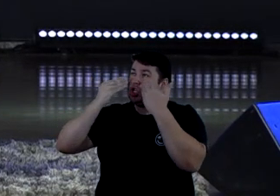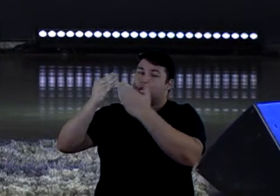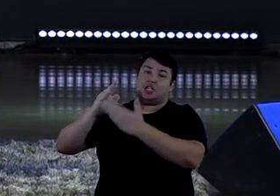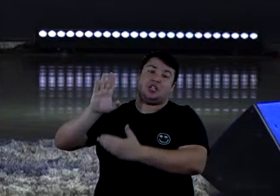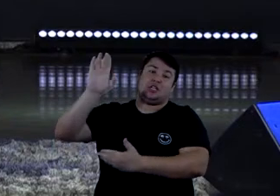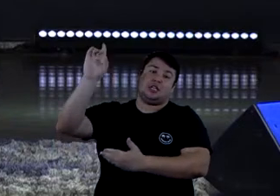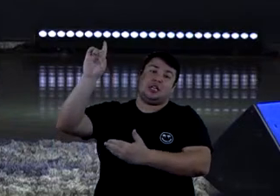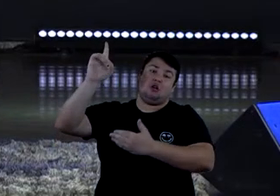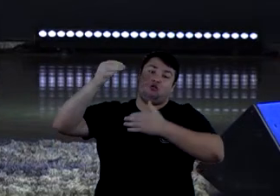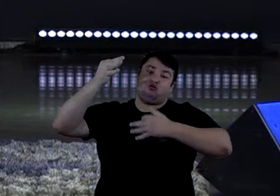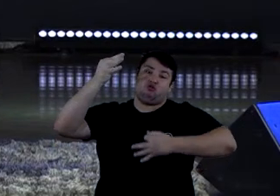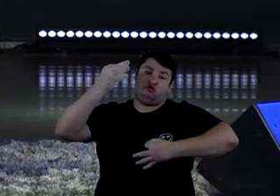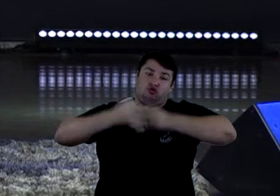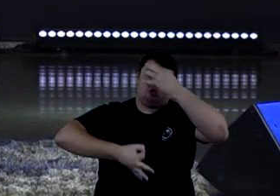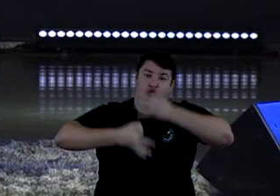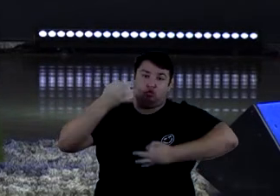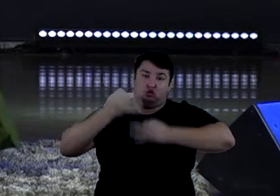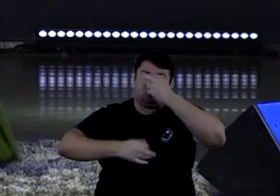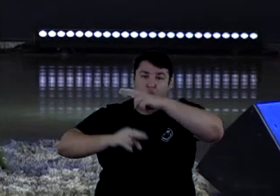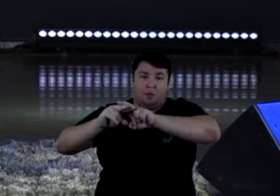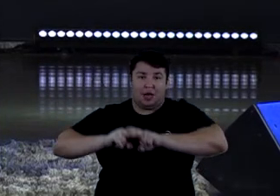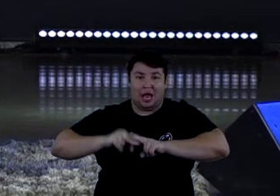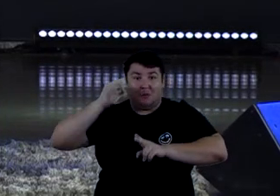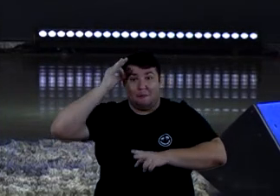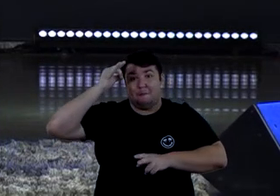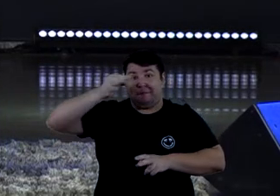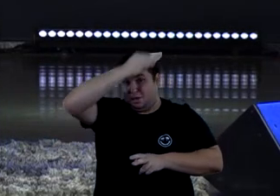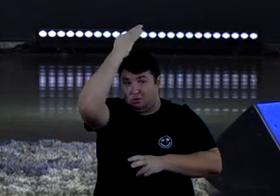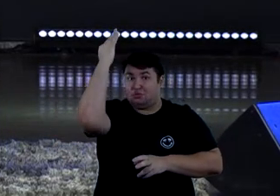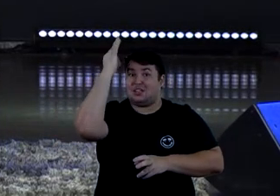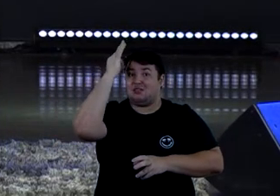de Jesus pelo Espírito Santo.